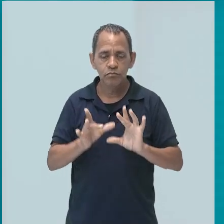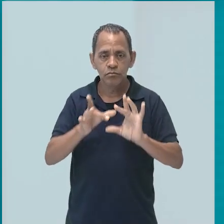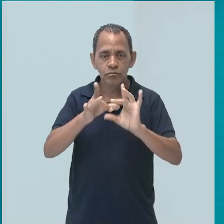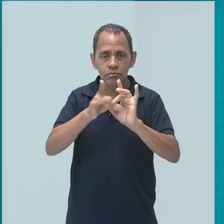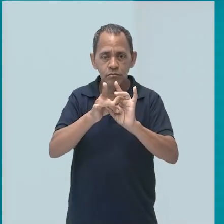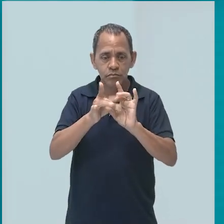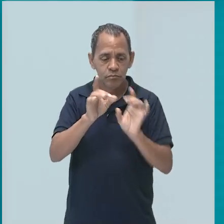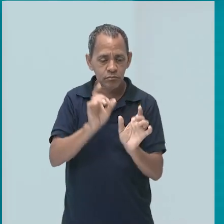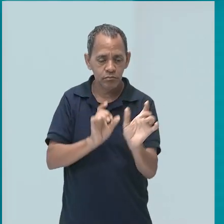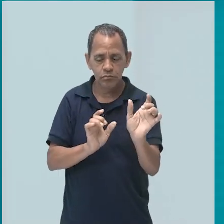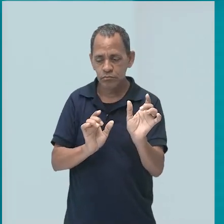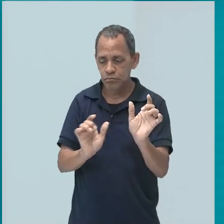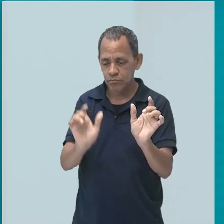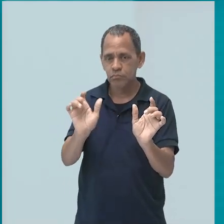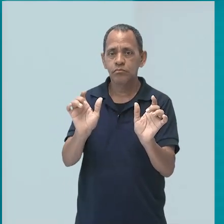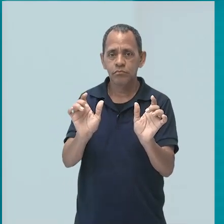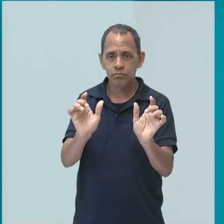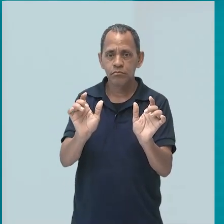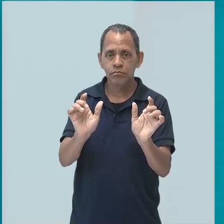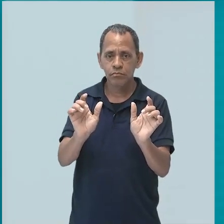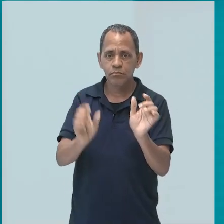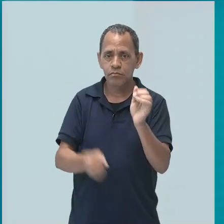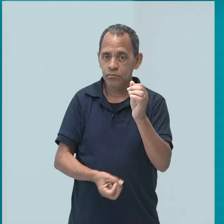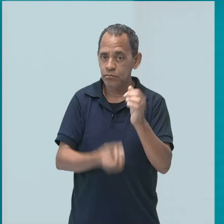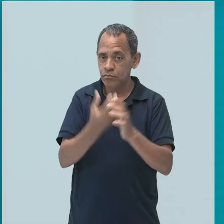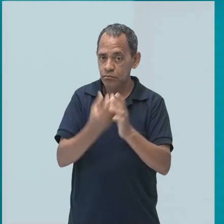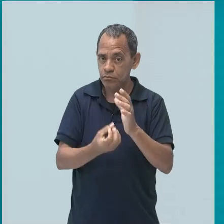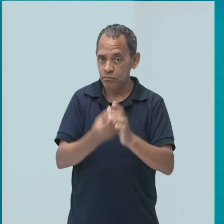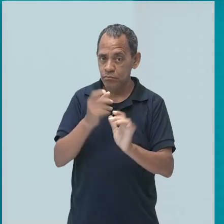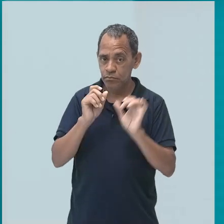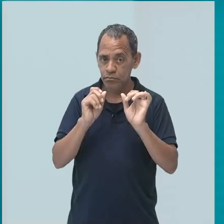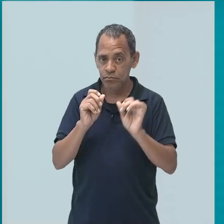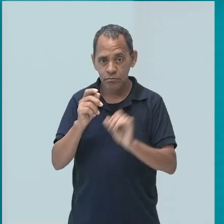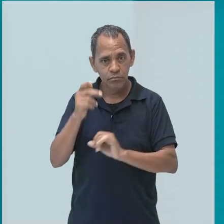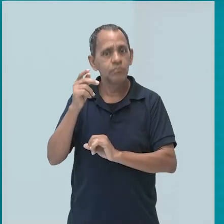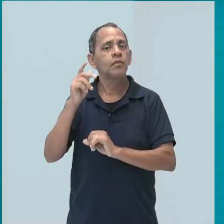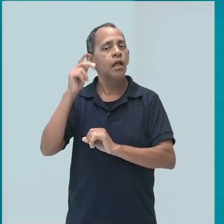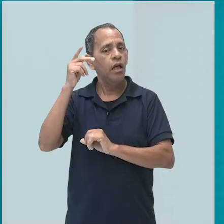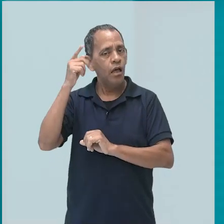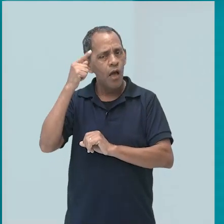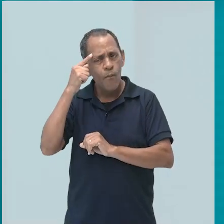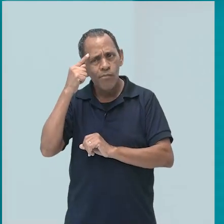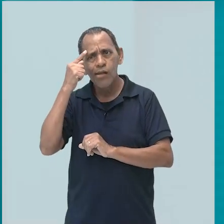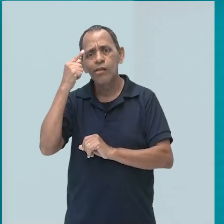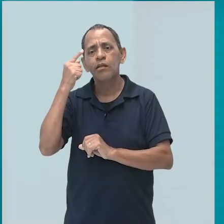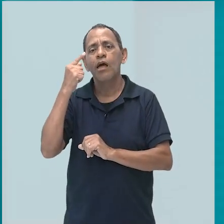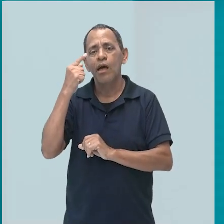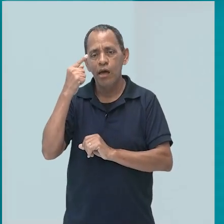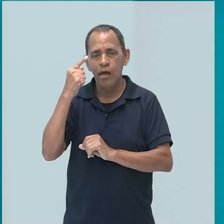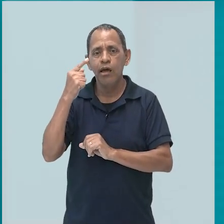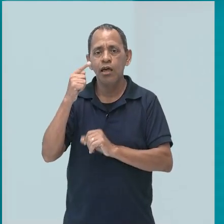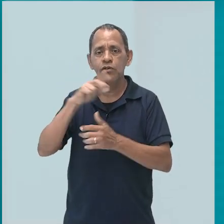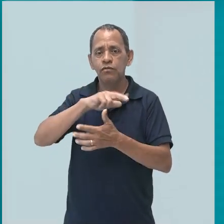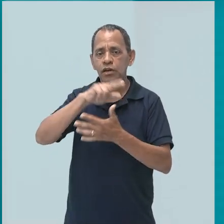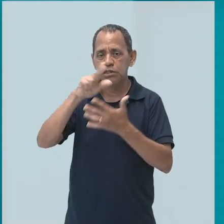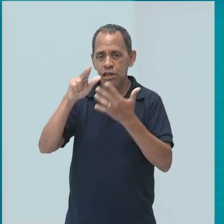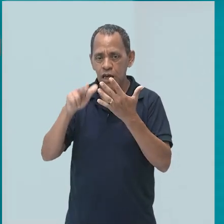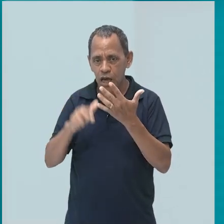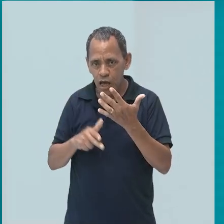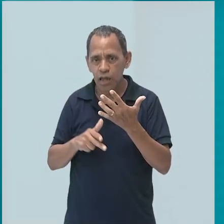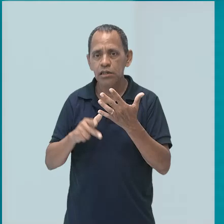as palavras, certo? E estabelecem ideias diversas ao conectar essas palavras,